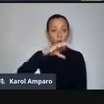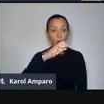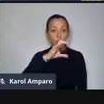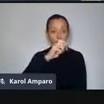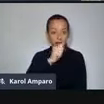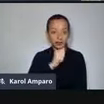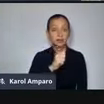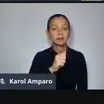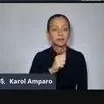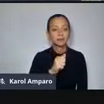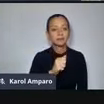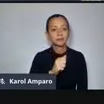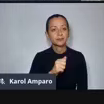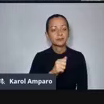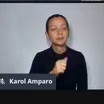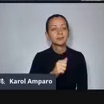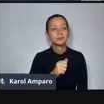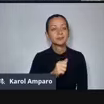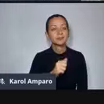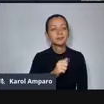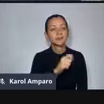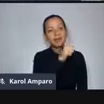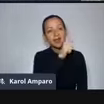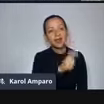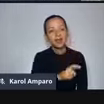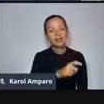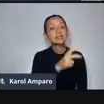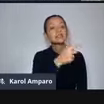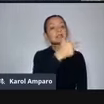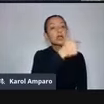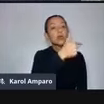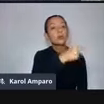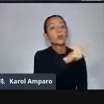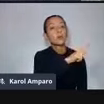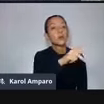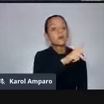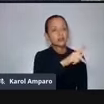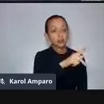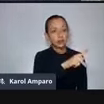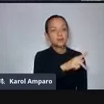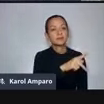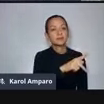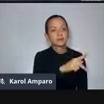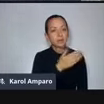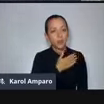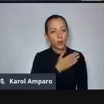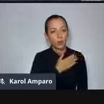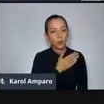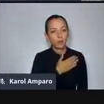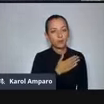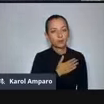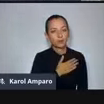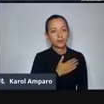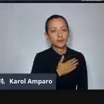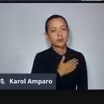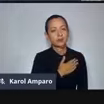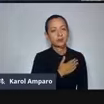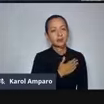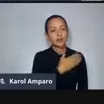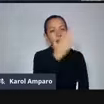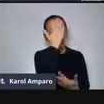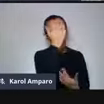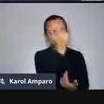Foi o segundo mestre que eu tive. E o mestre que realmente eu reverencio como o homem, o